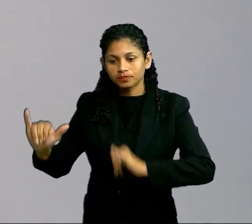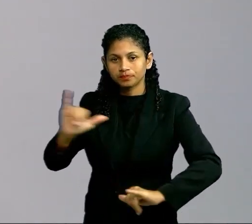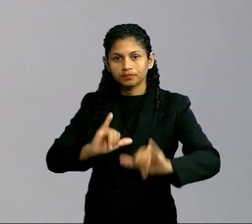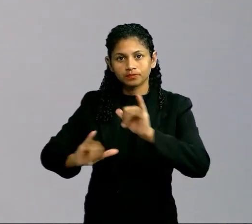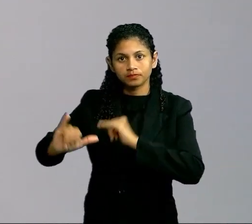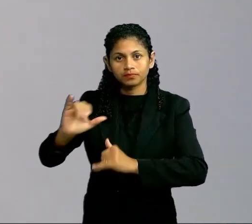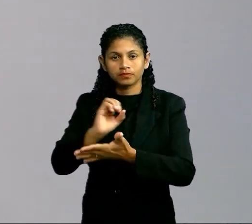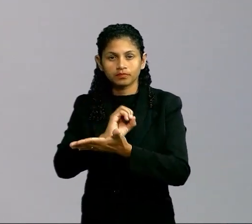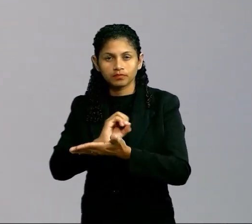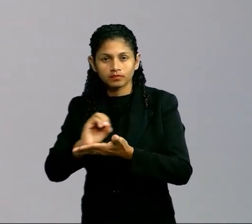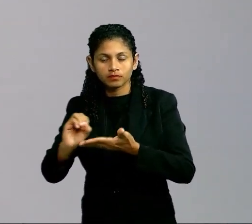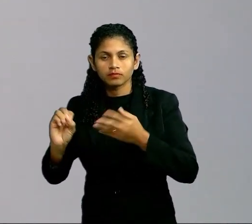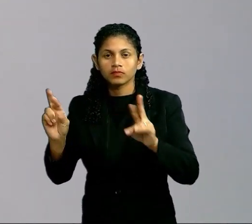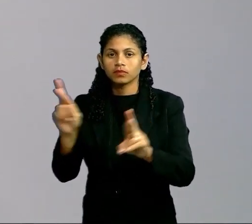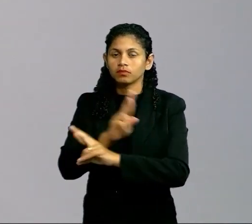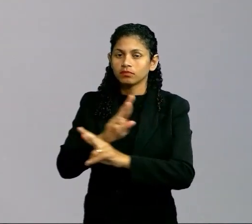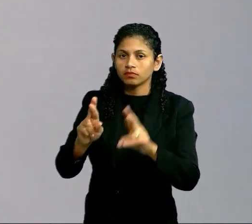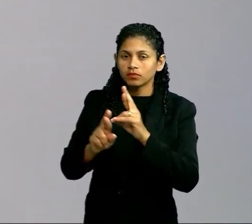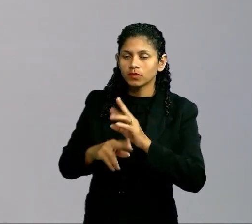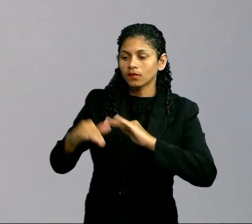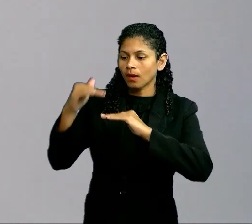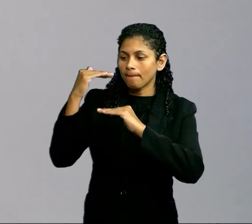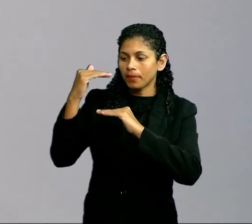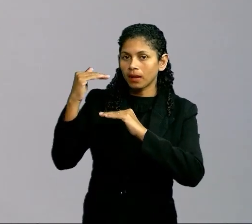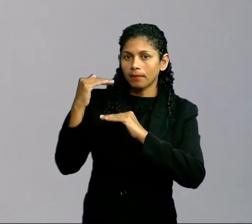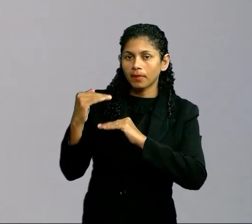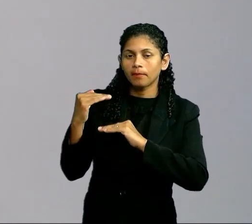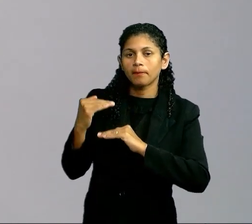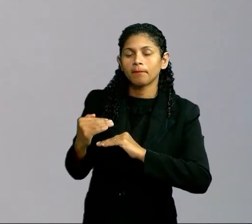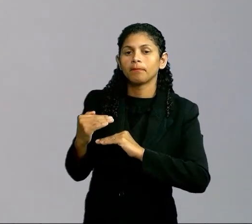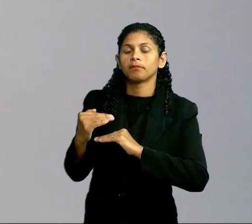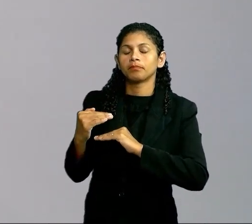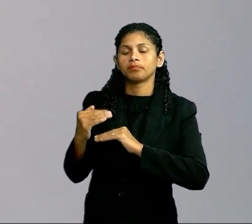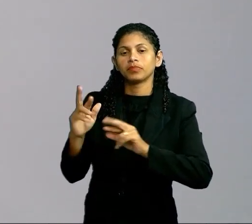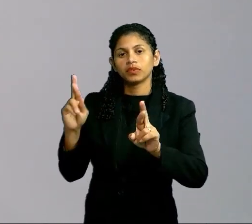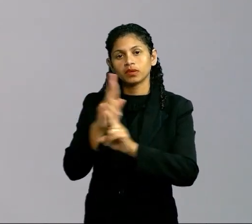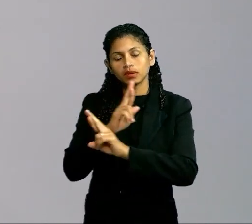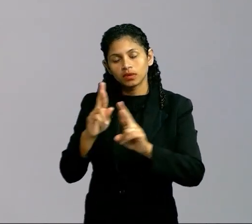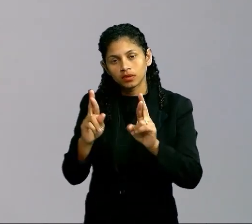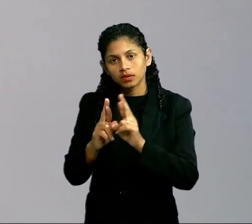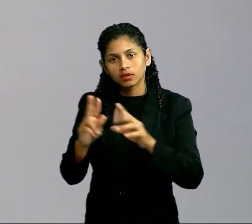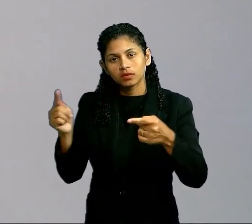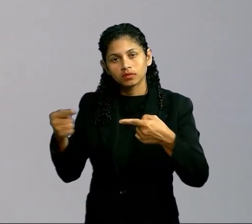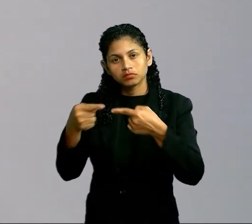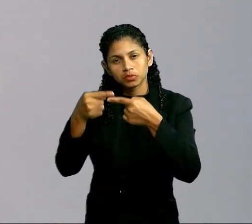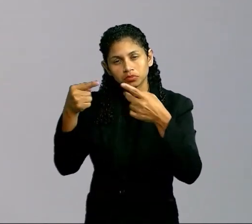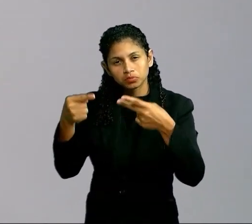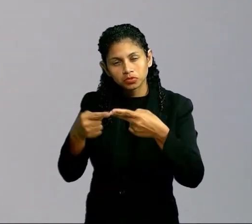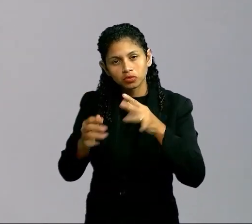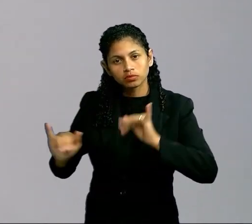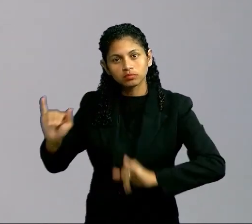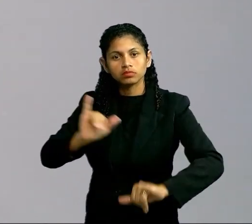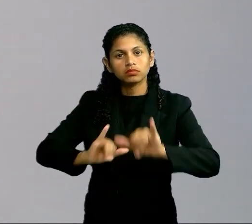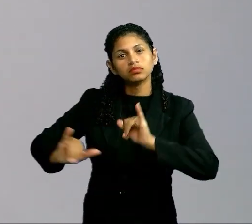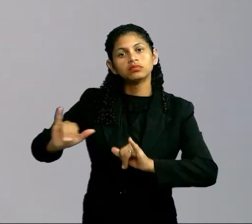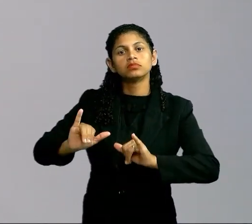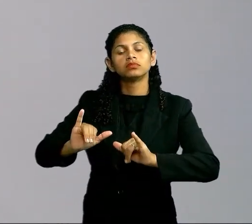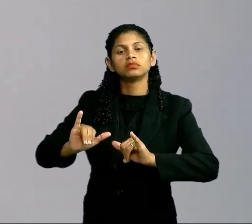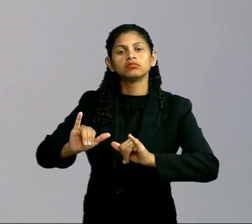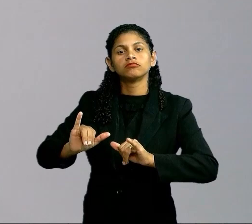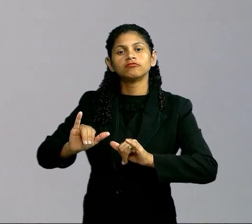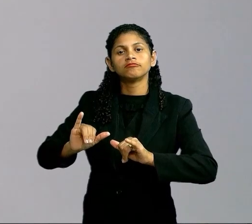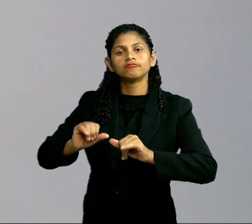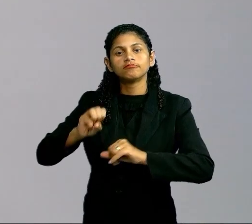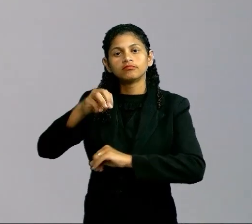relação à classificação dos átomos de carbono, com relação às ligações químicas,